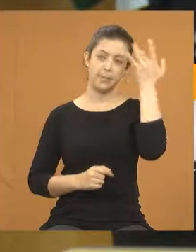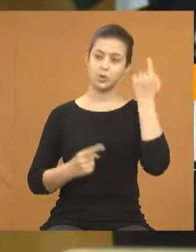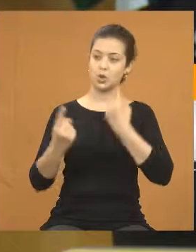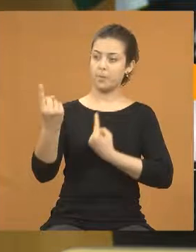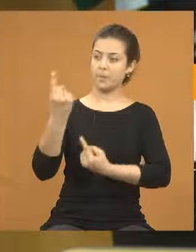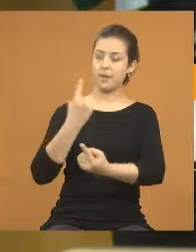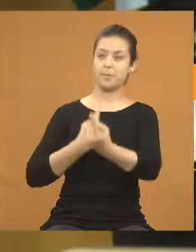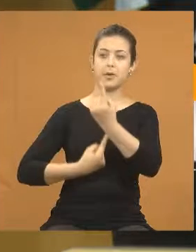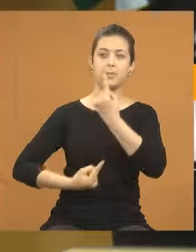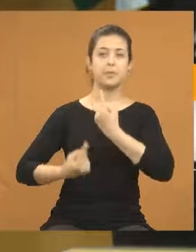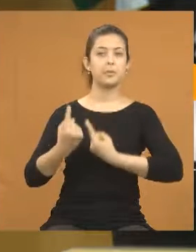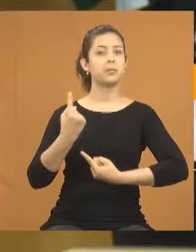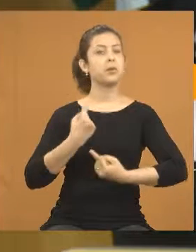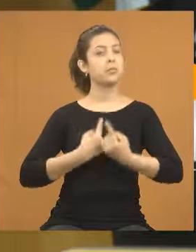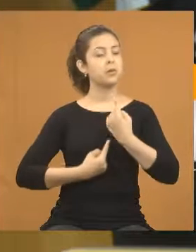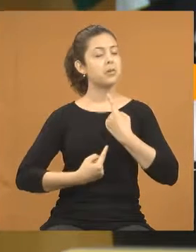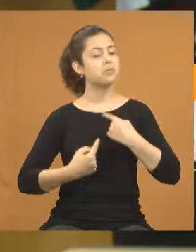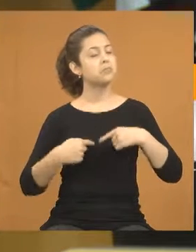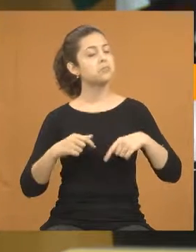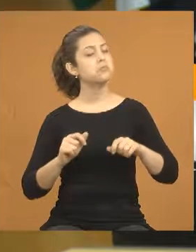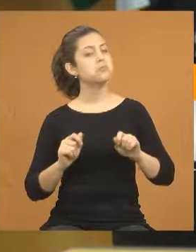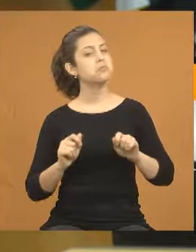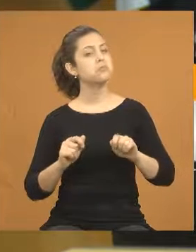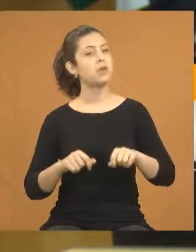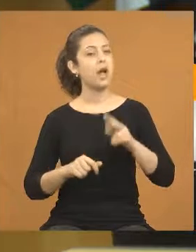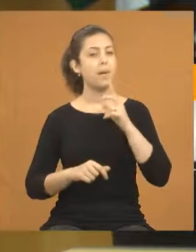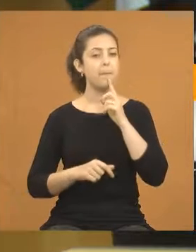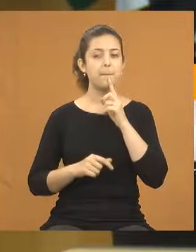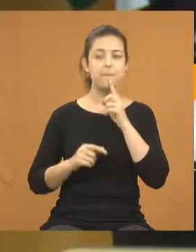virem até nós para que possamos